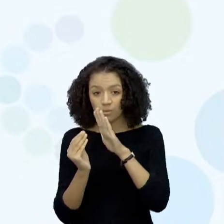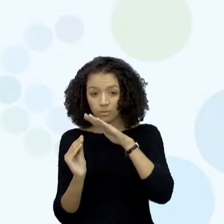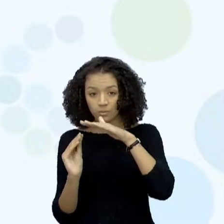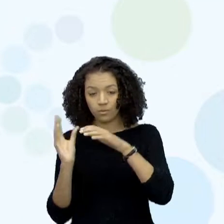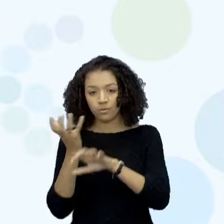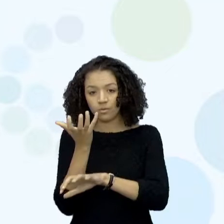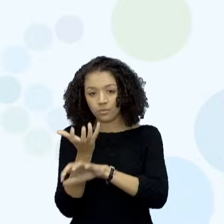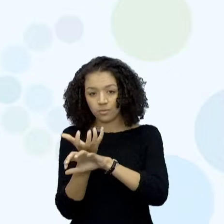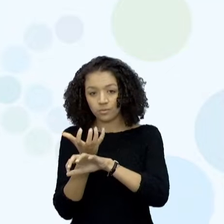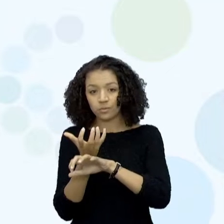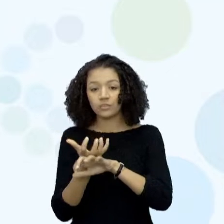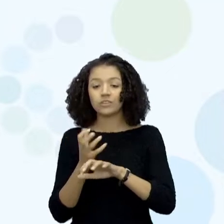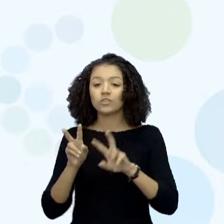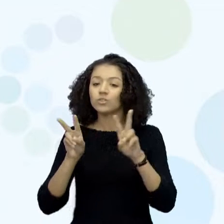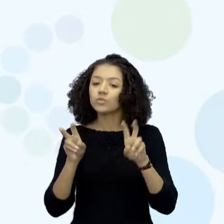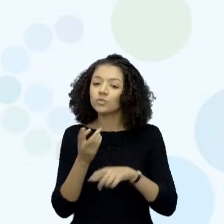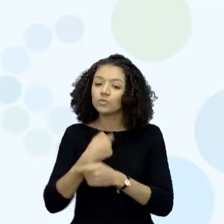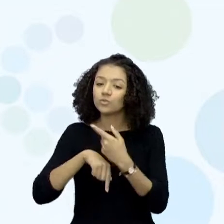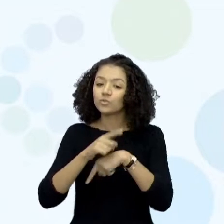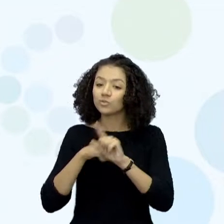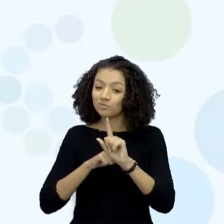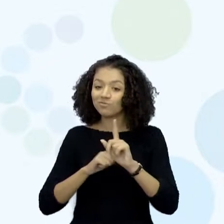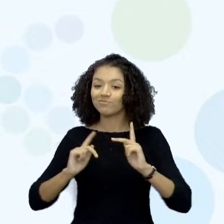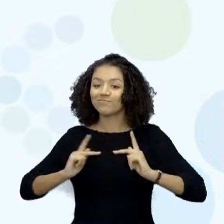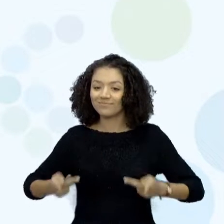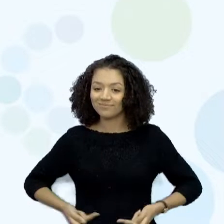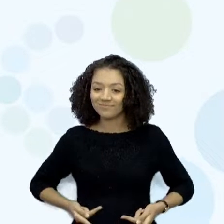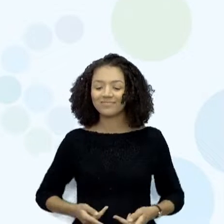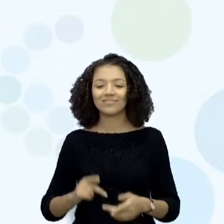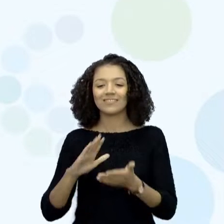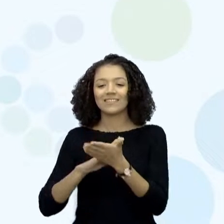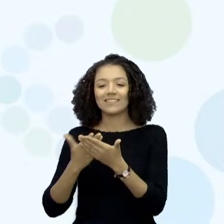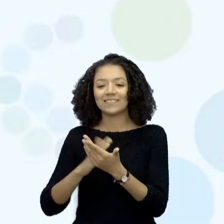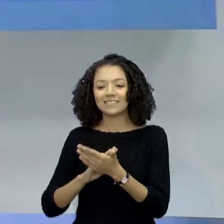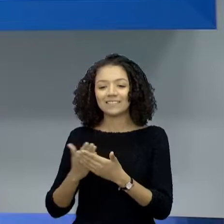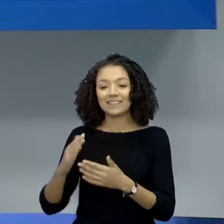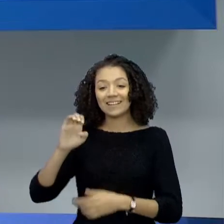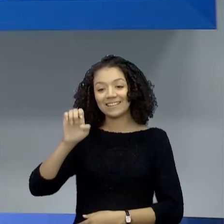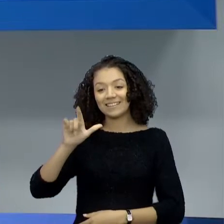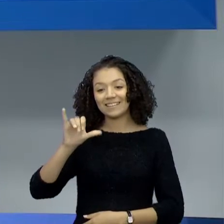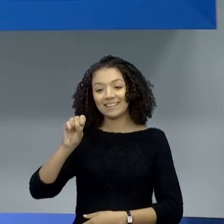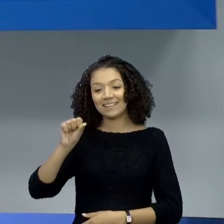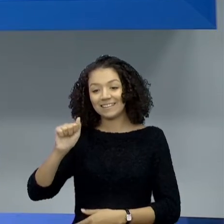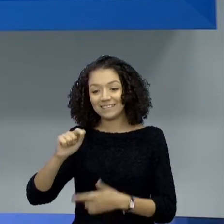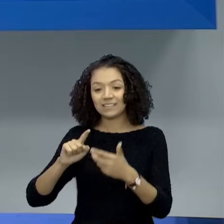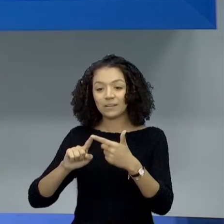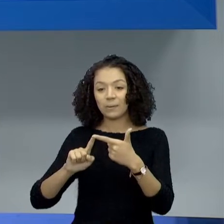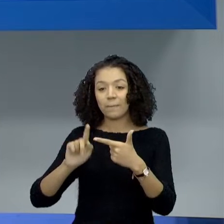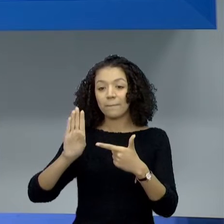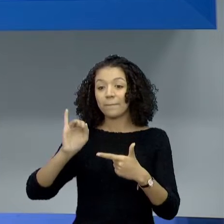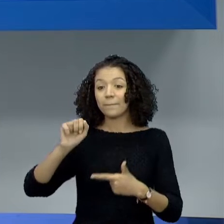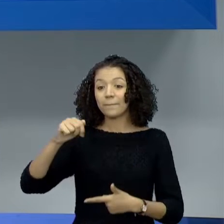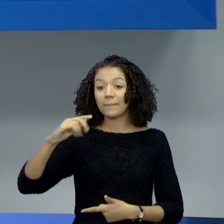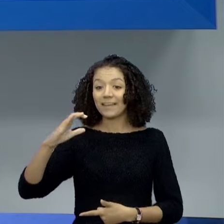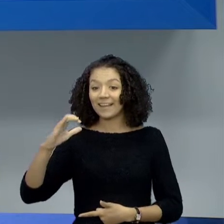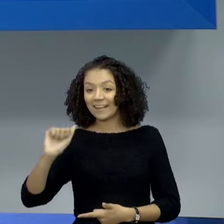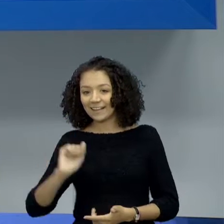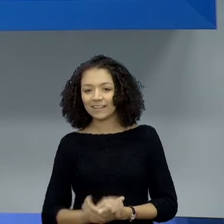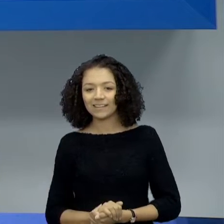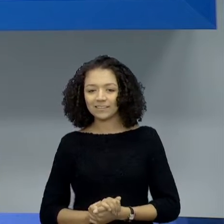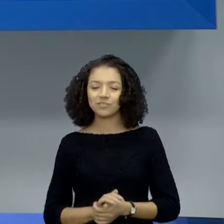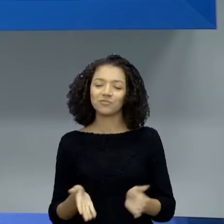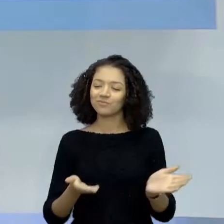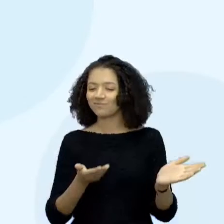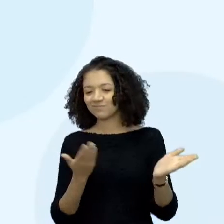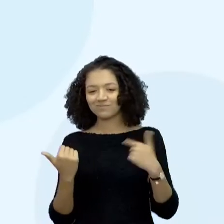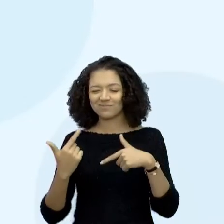Desafios de Humanas. Eu estou hoje com a Bianca e com a Elisa na Libras, que vão me ajudar. E vamos lá para a gente dar uma olhadinha na nossa